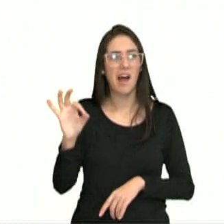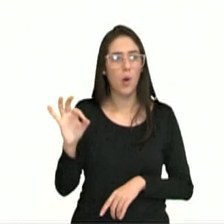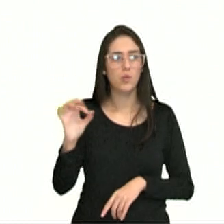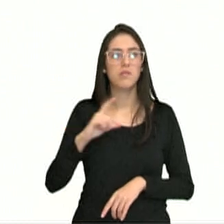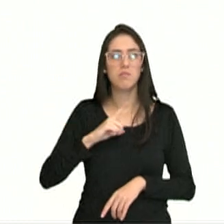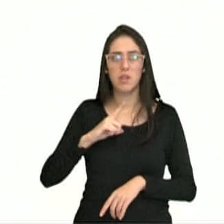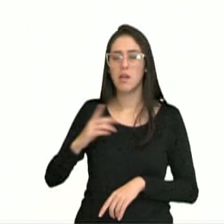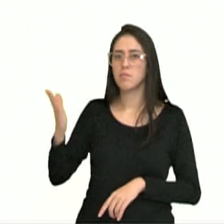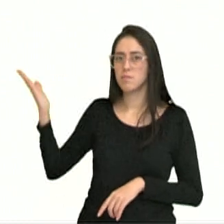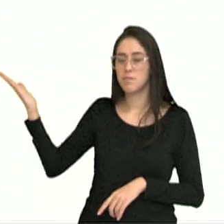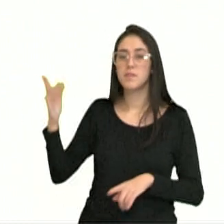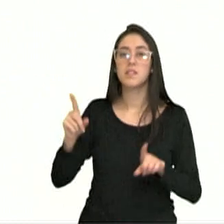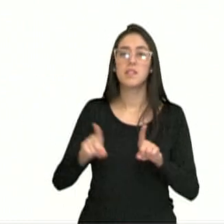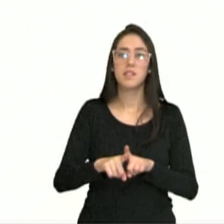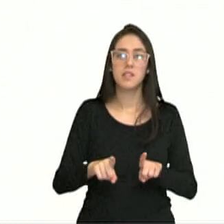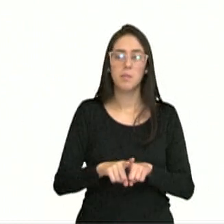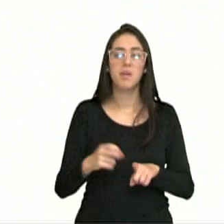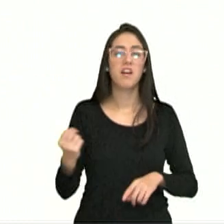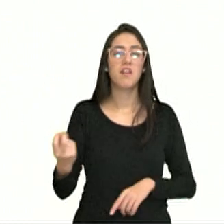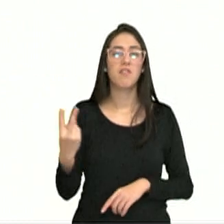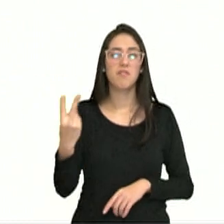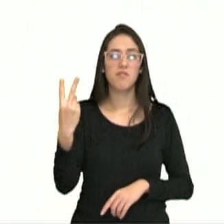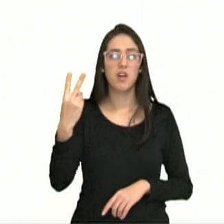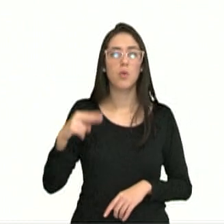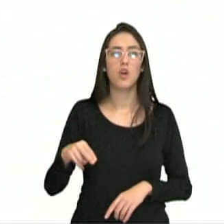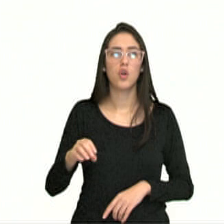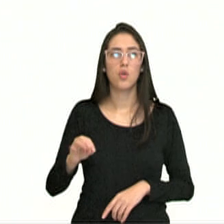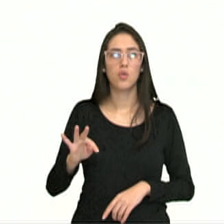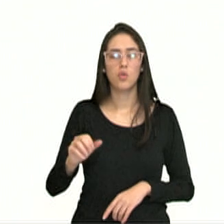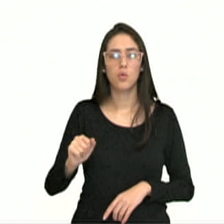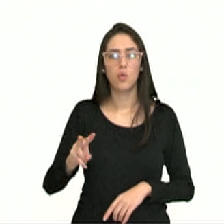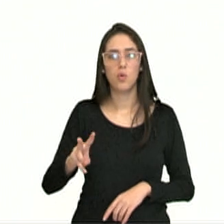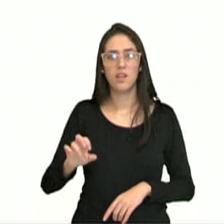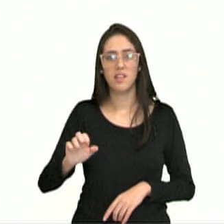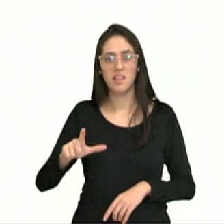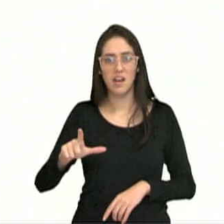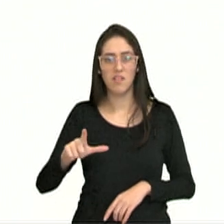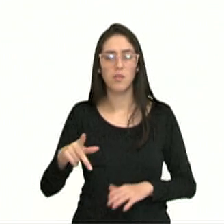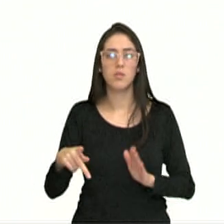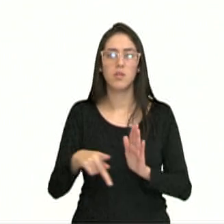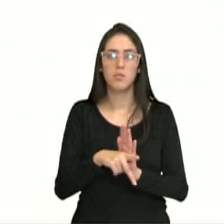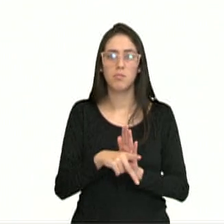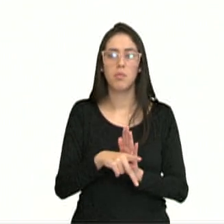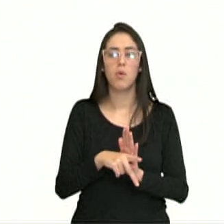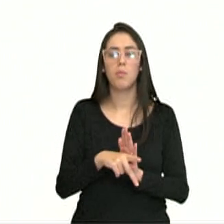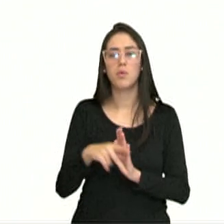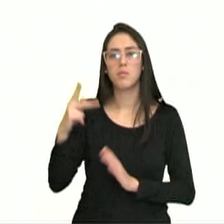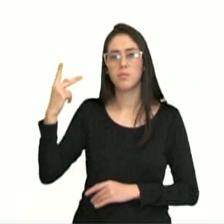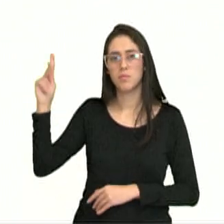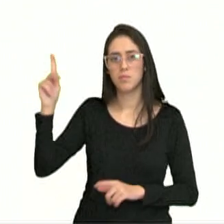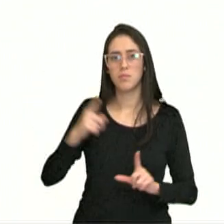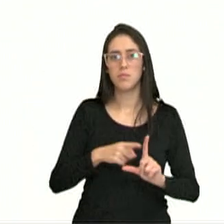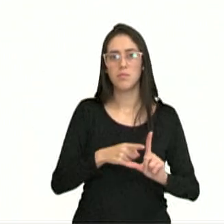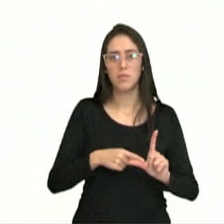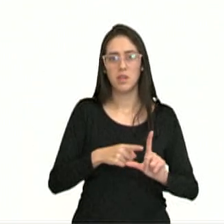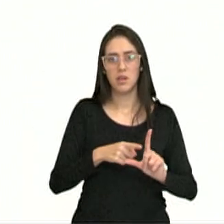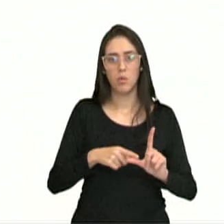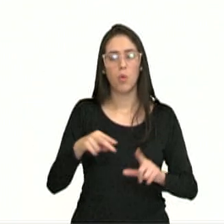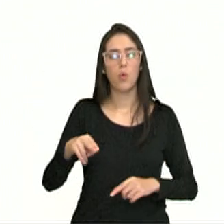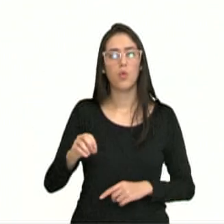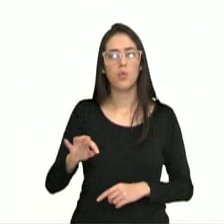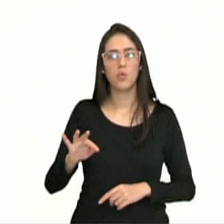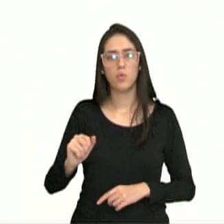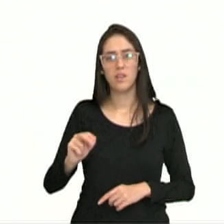graus e depois nós temos os valores notáveis, né, dos ângulos, os valores dos ângulos notáveis de